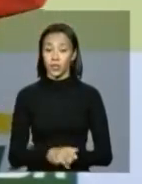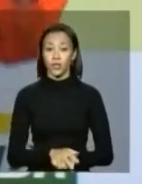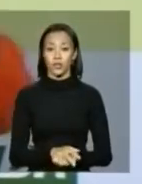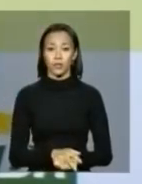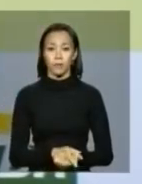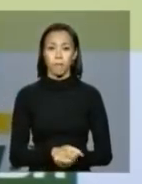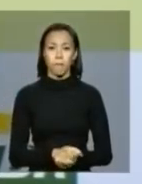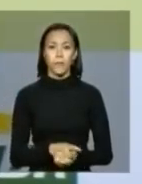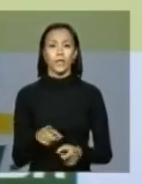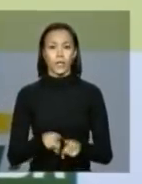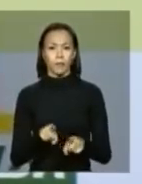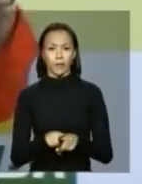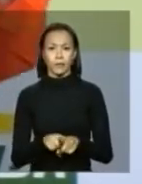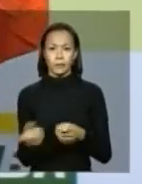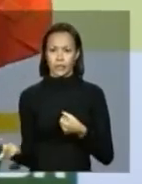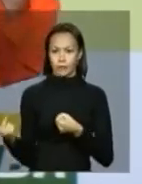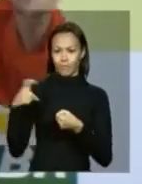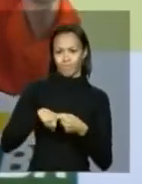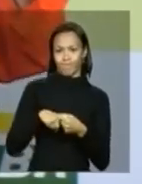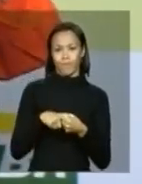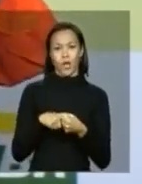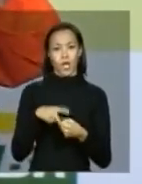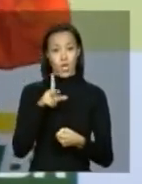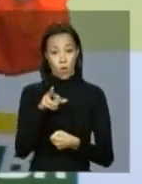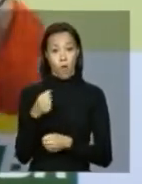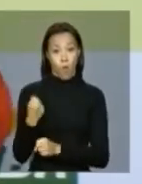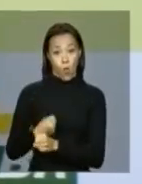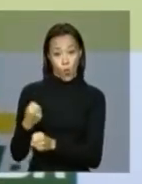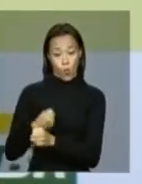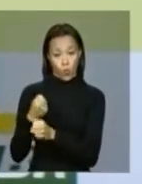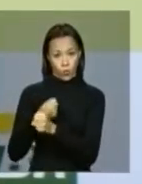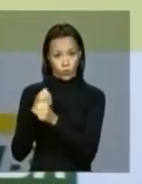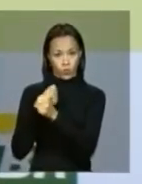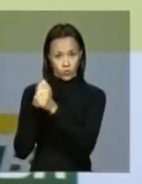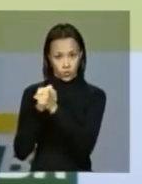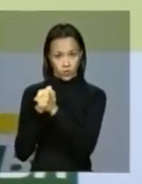que parcerias como essa, como a construção